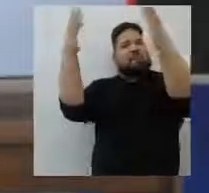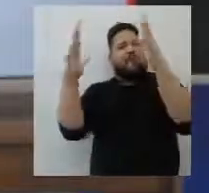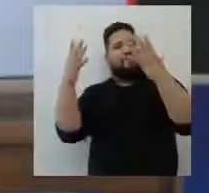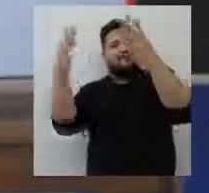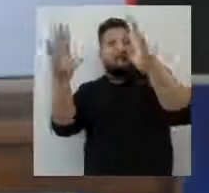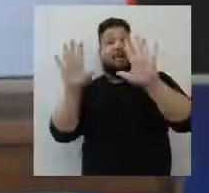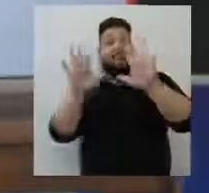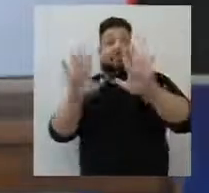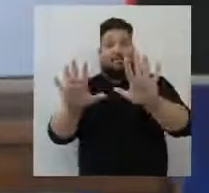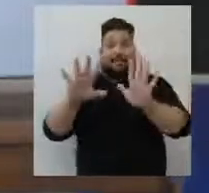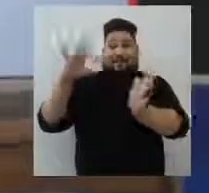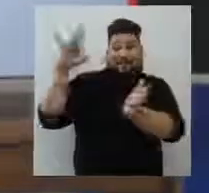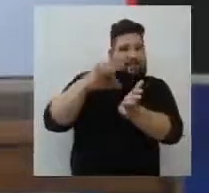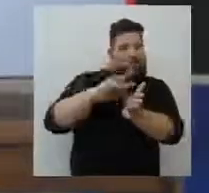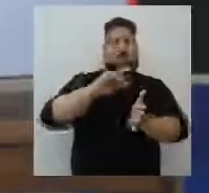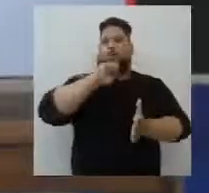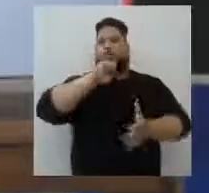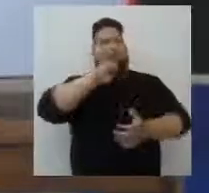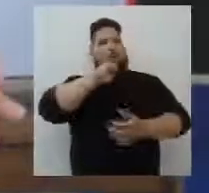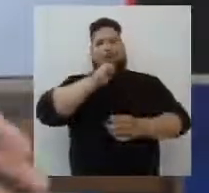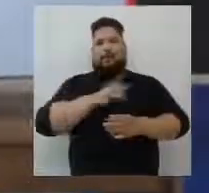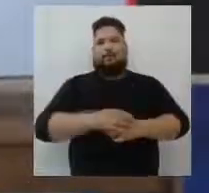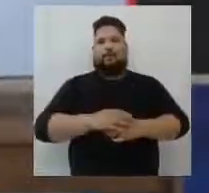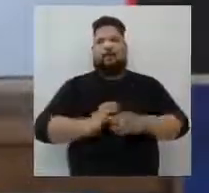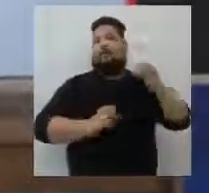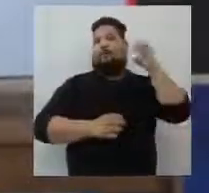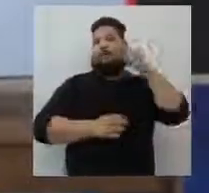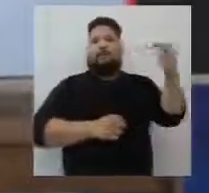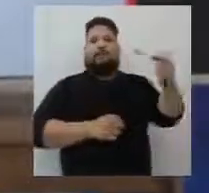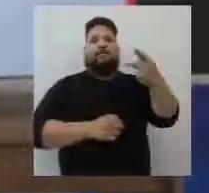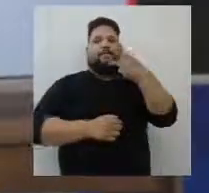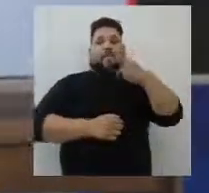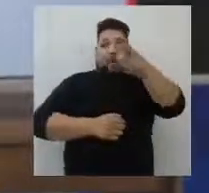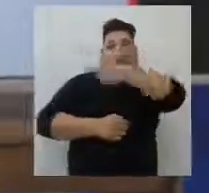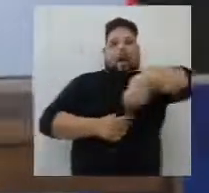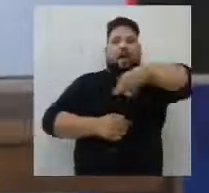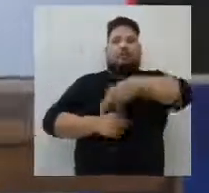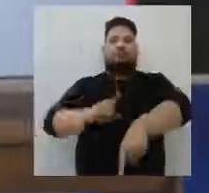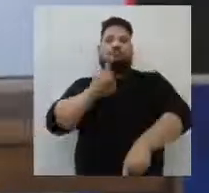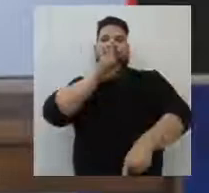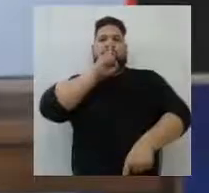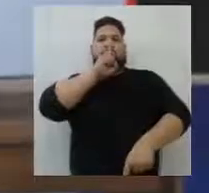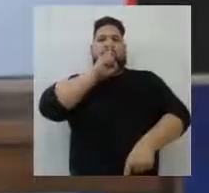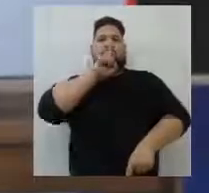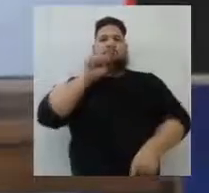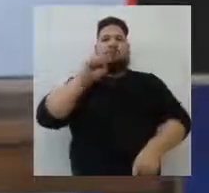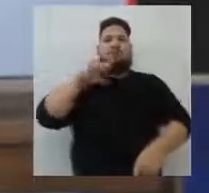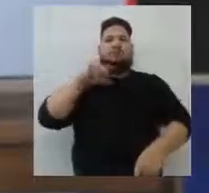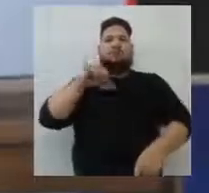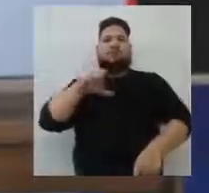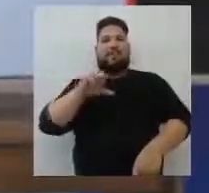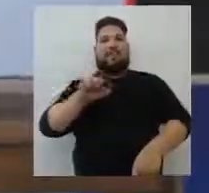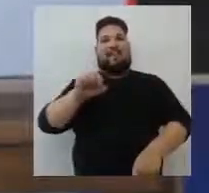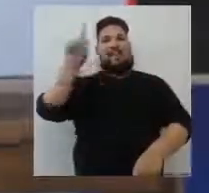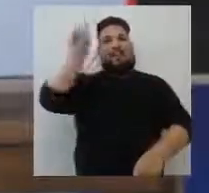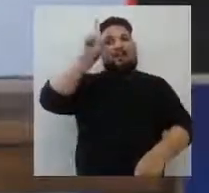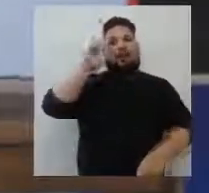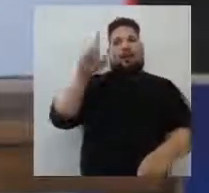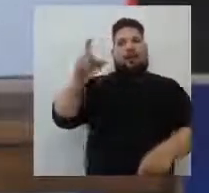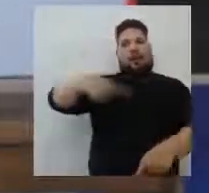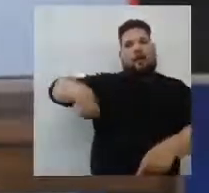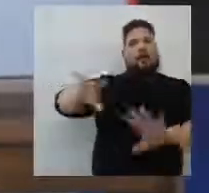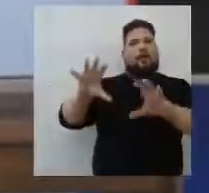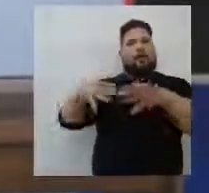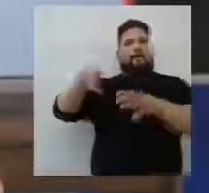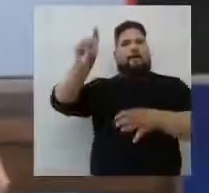Dom Pedro implantou nos militares a censura. Os militares que haviam dado seu sangue